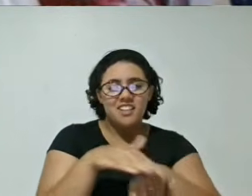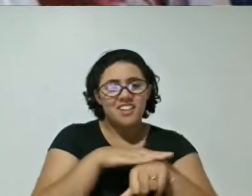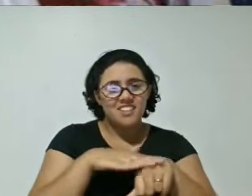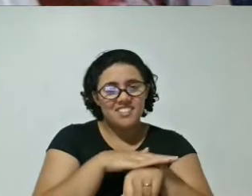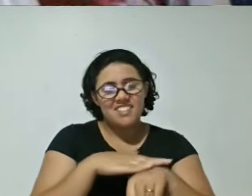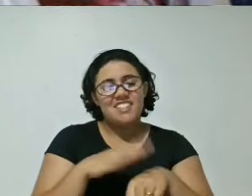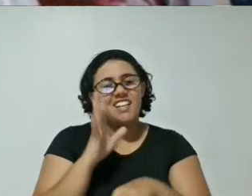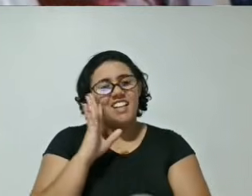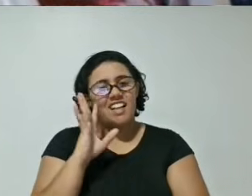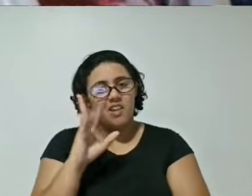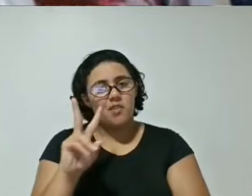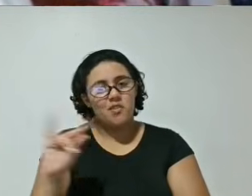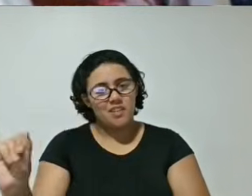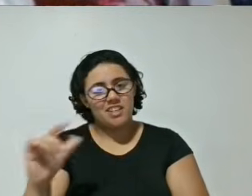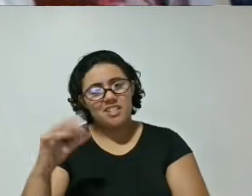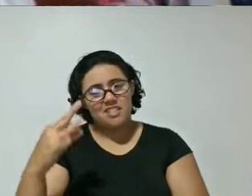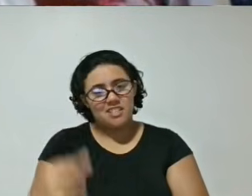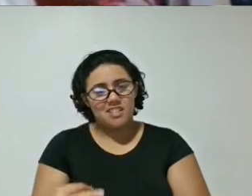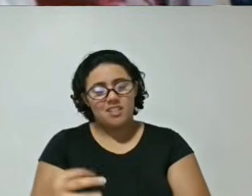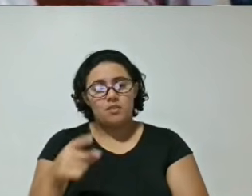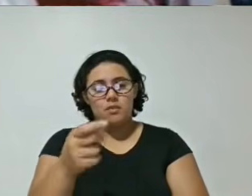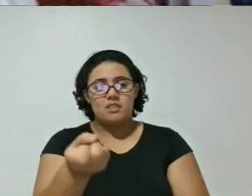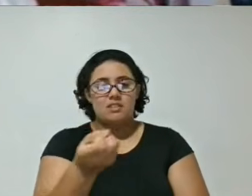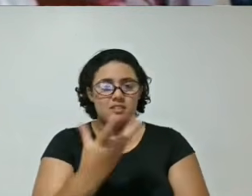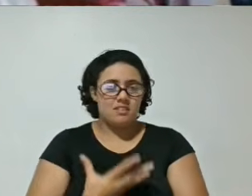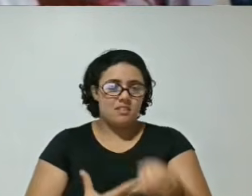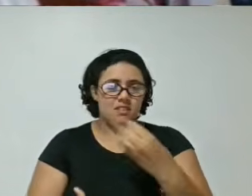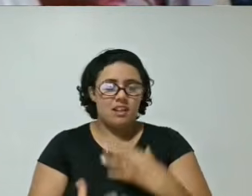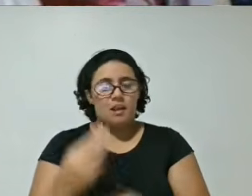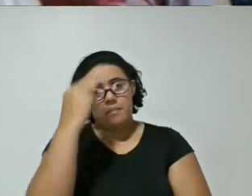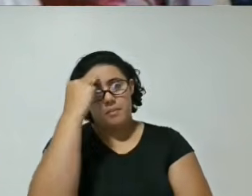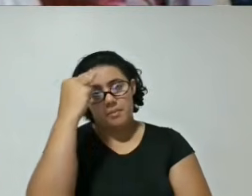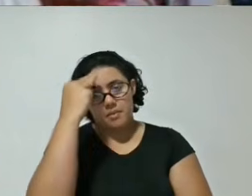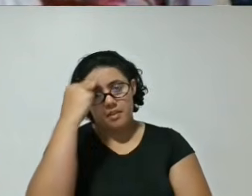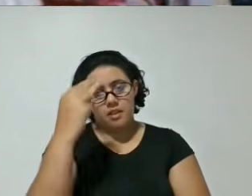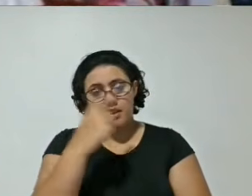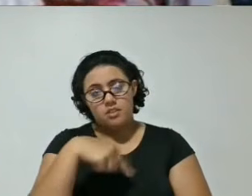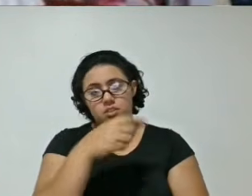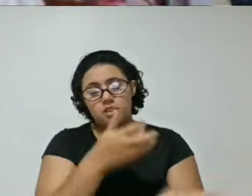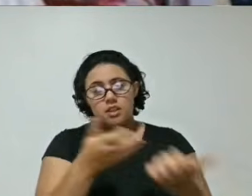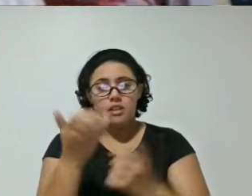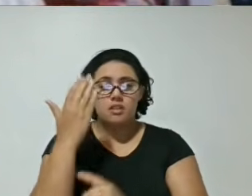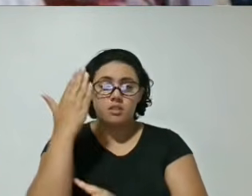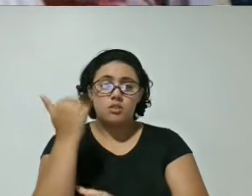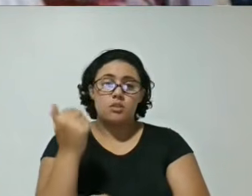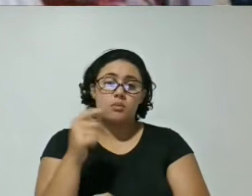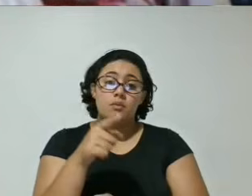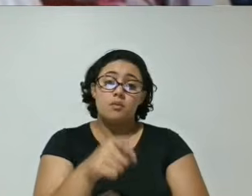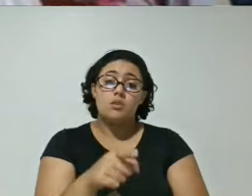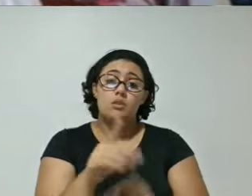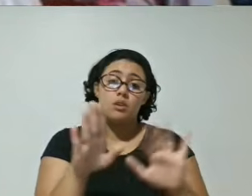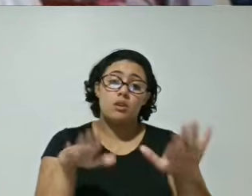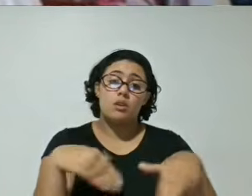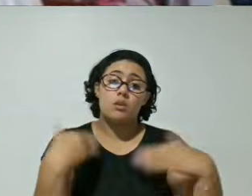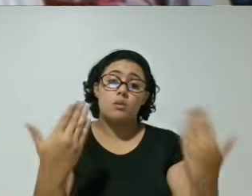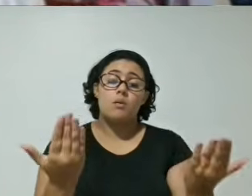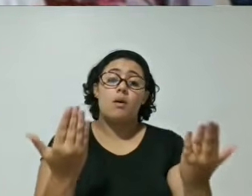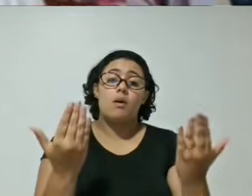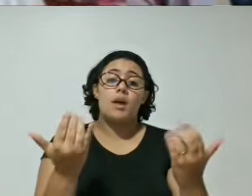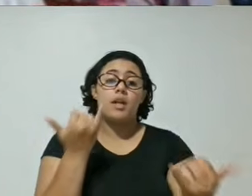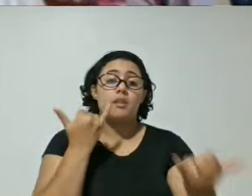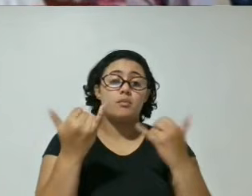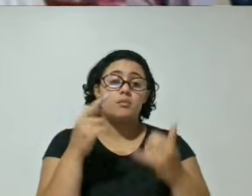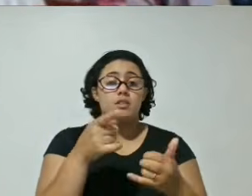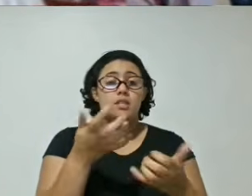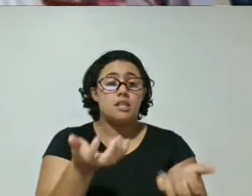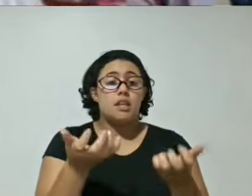aqui com você, né? Você trazendo essa memória. A gente queria saber de você qual que mensagem que você deixaria